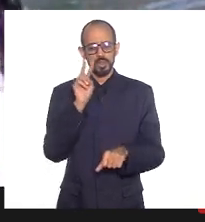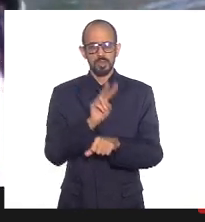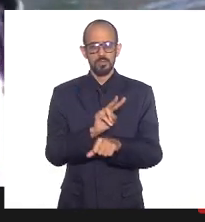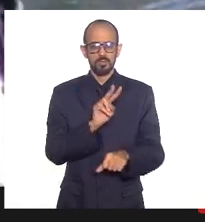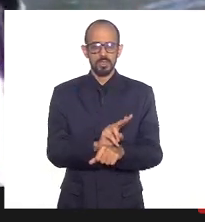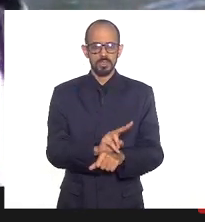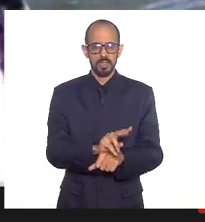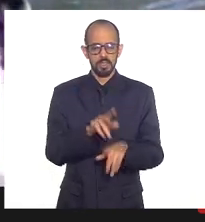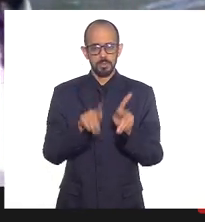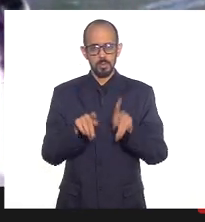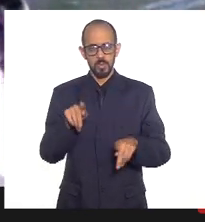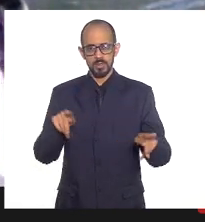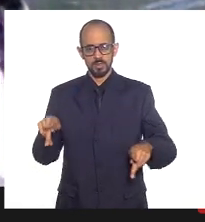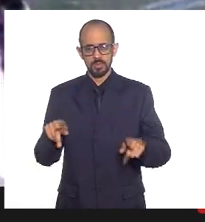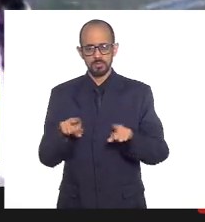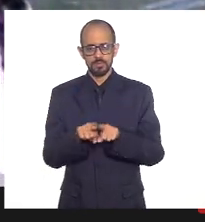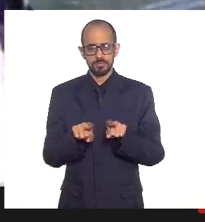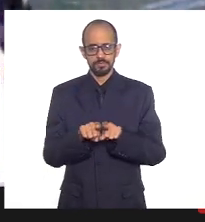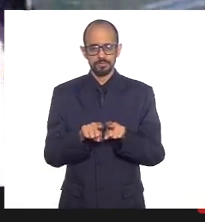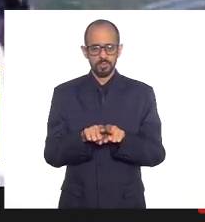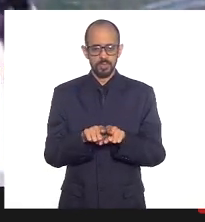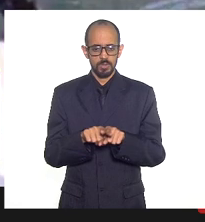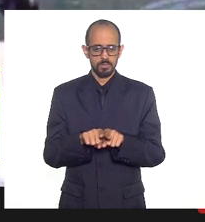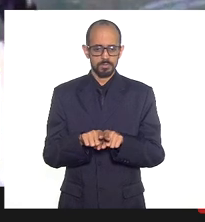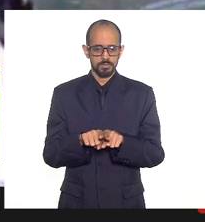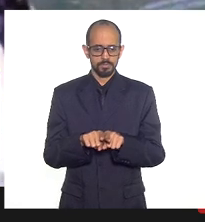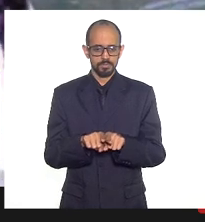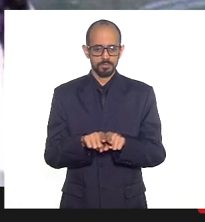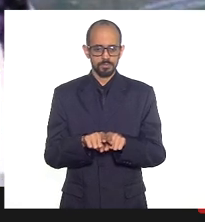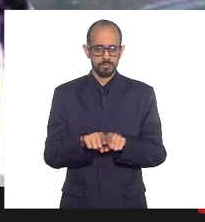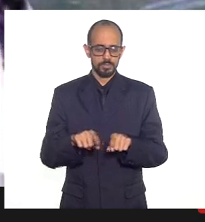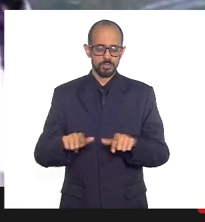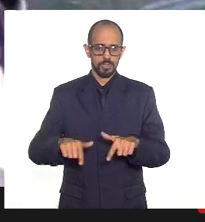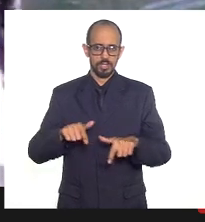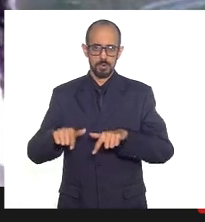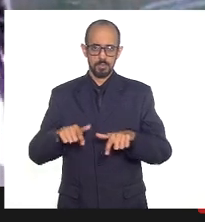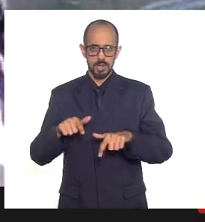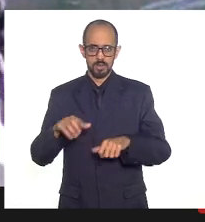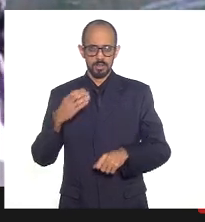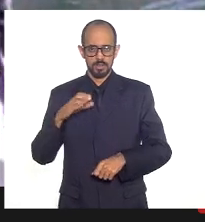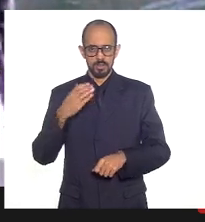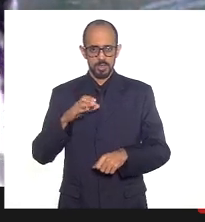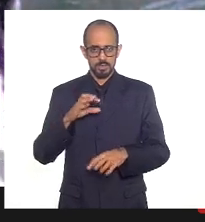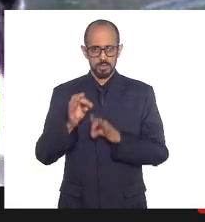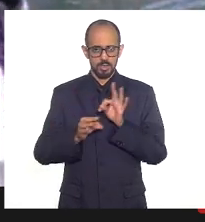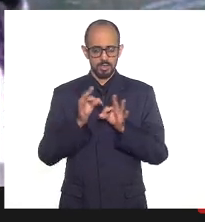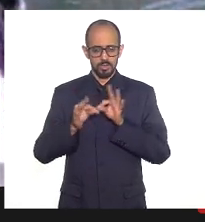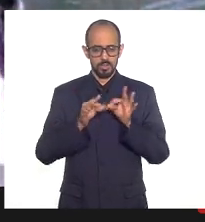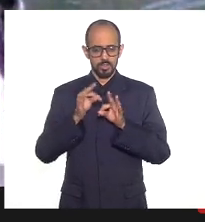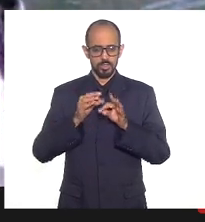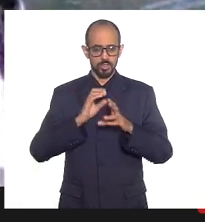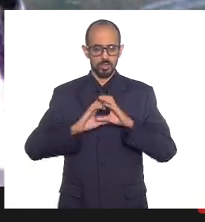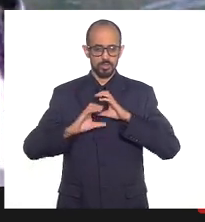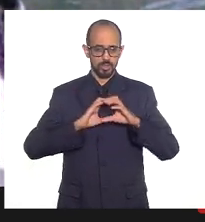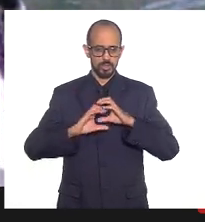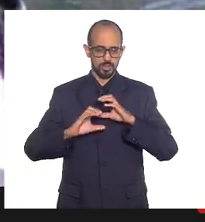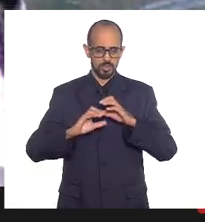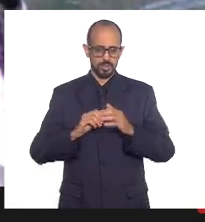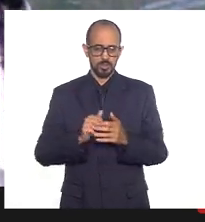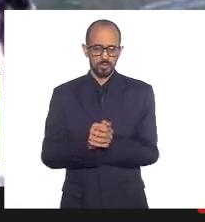da população e a serviço da ciência, da tecnologia e da comunicação. Acho que estamos muito